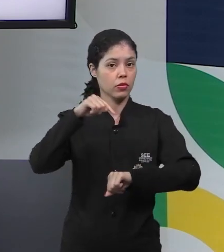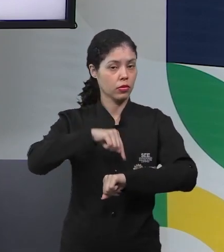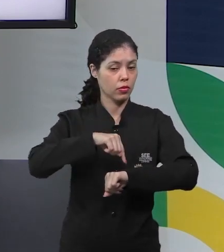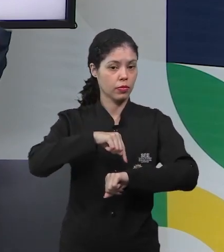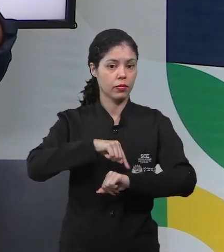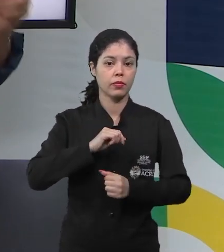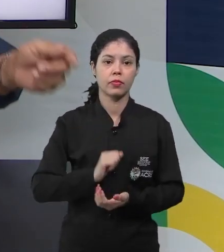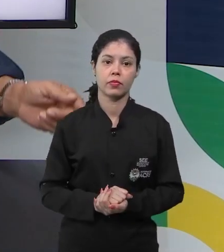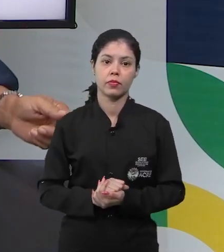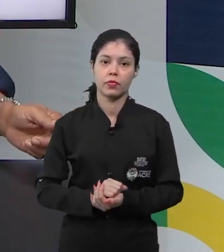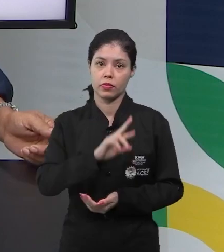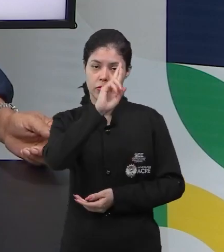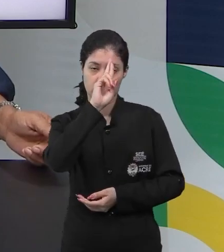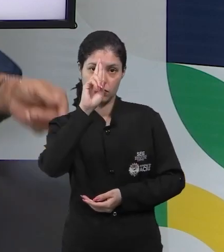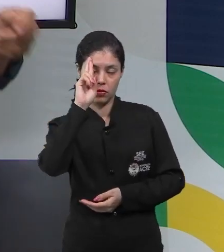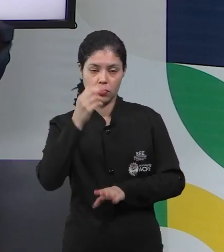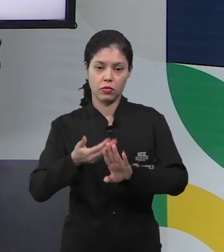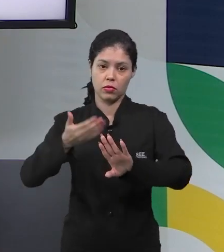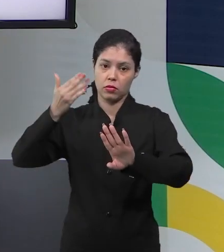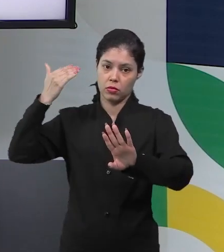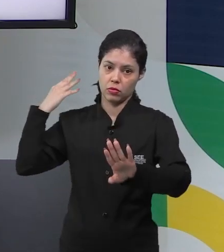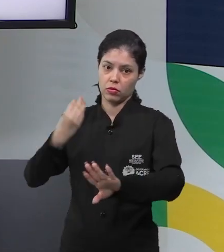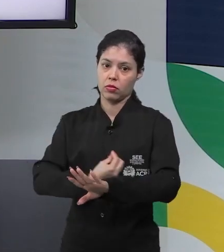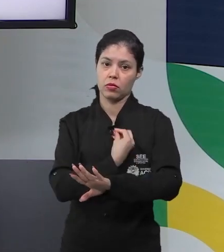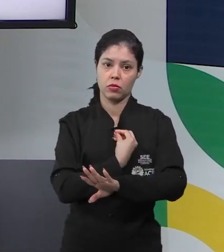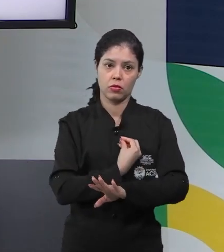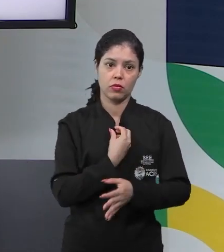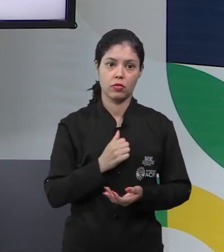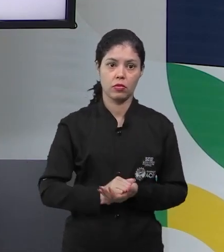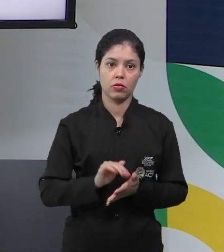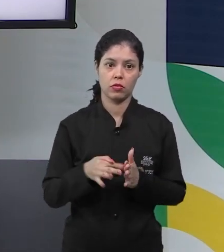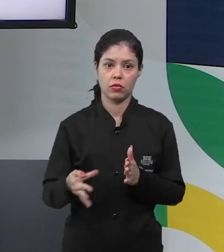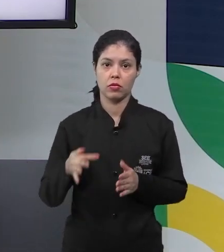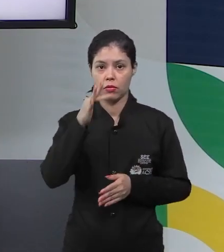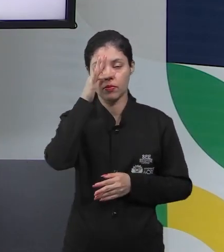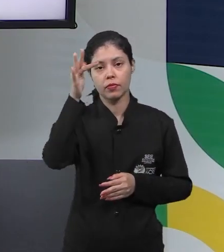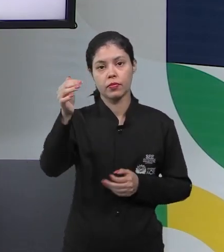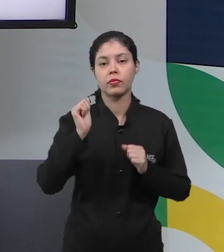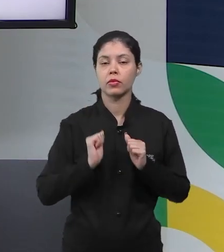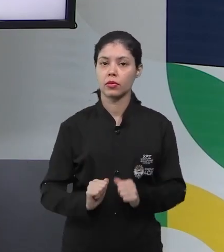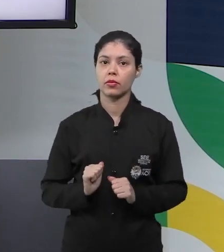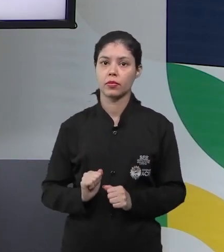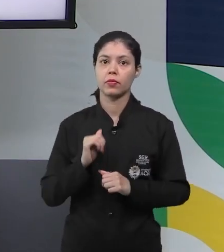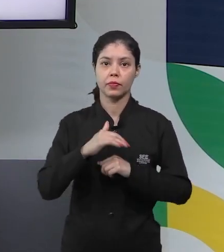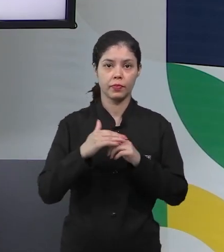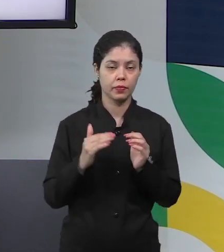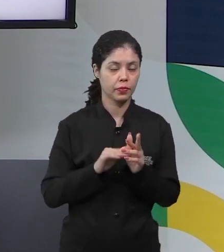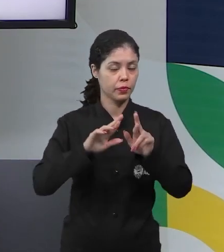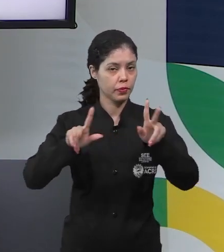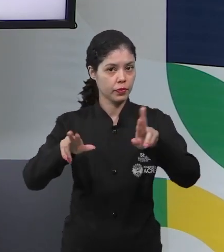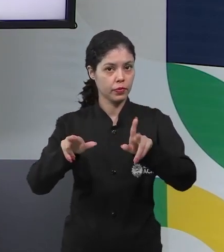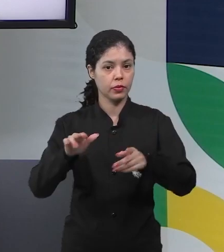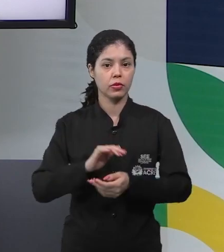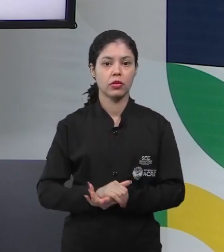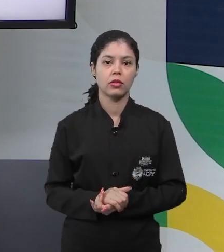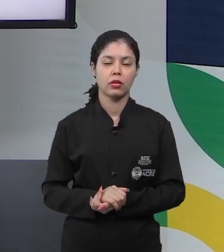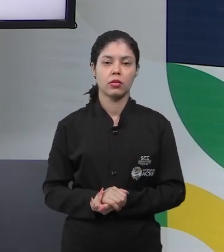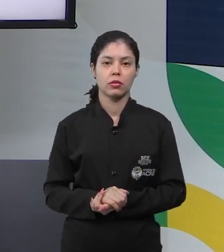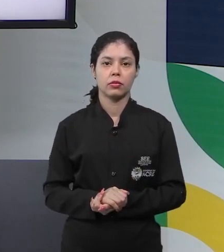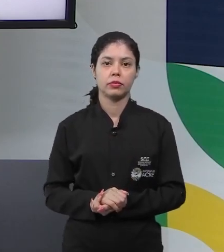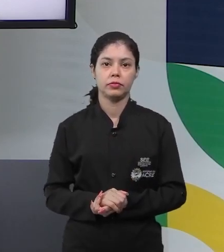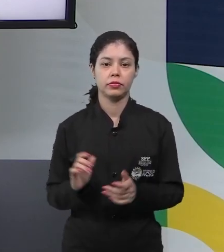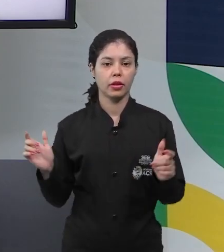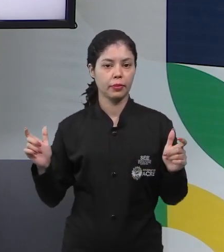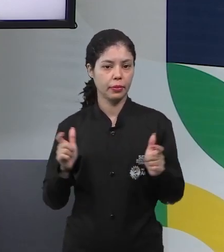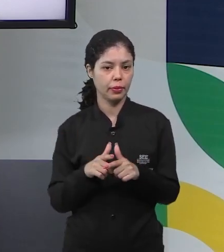história, para analisar o passado no presente em função do futuro, pode fazer toda a diferença para a